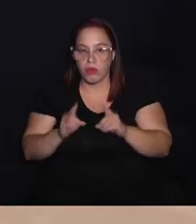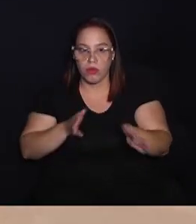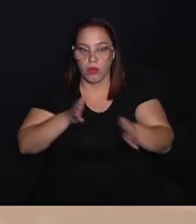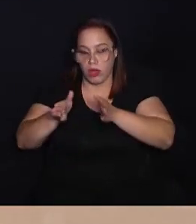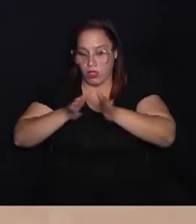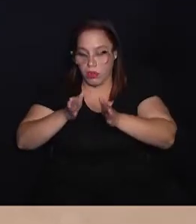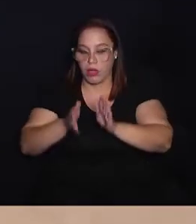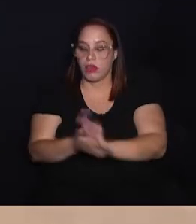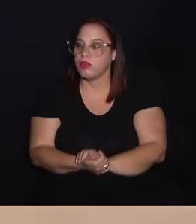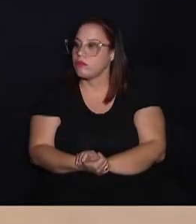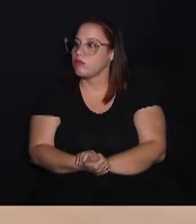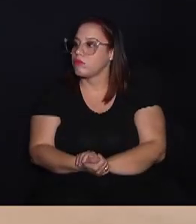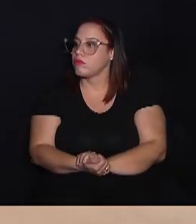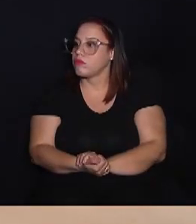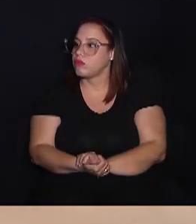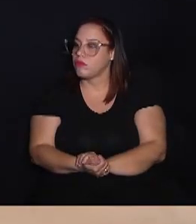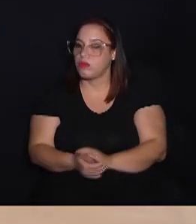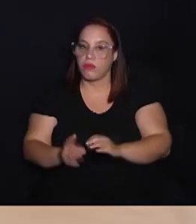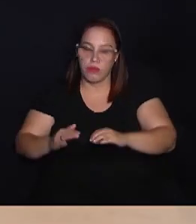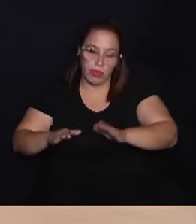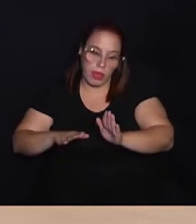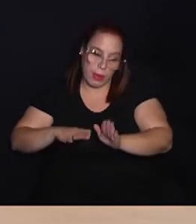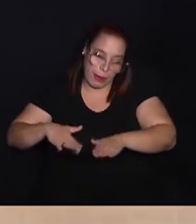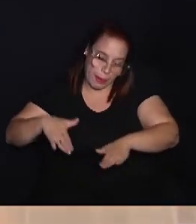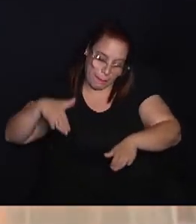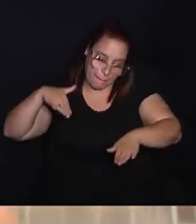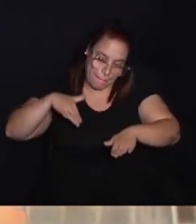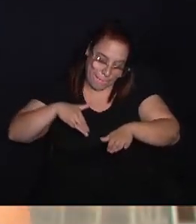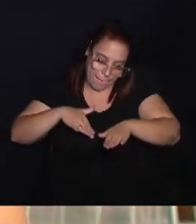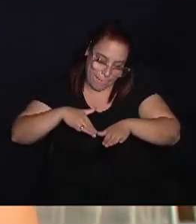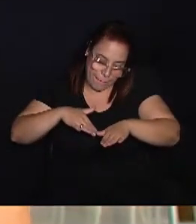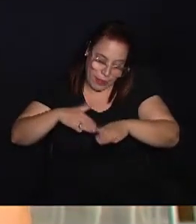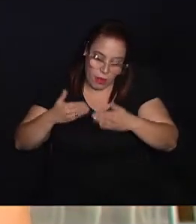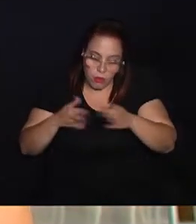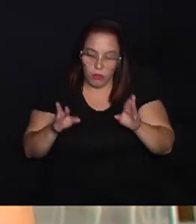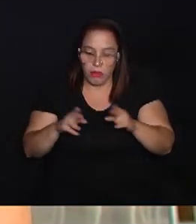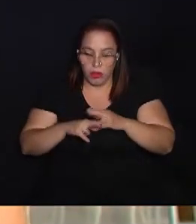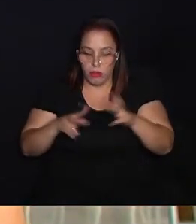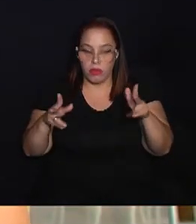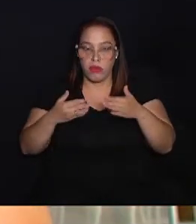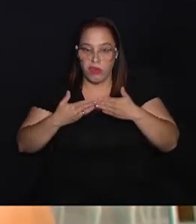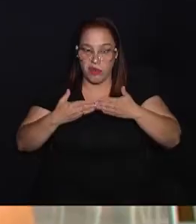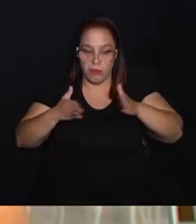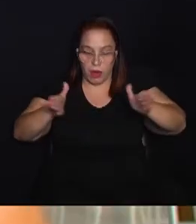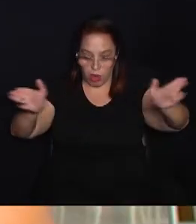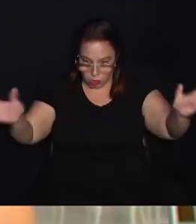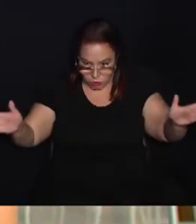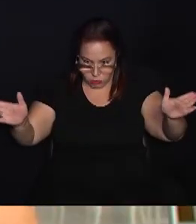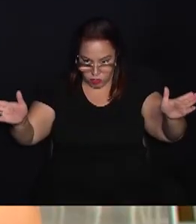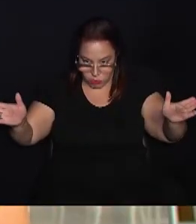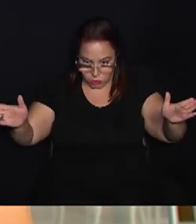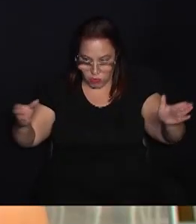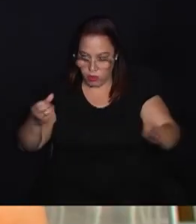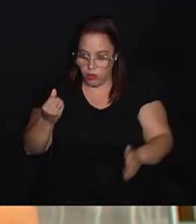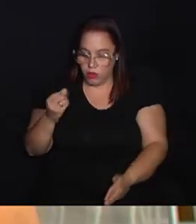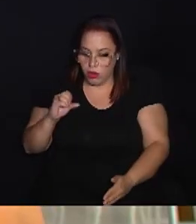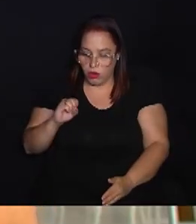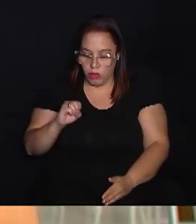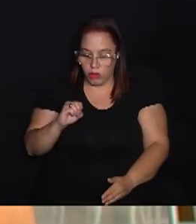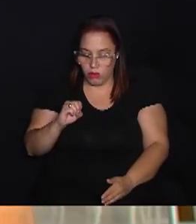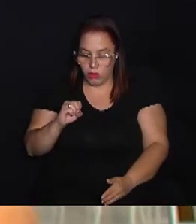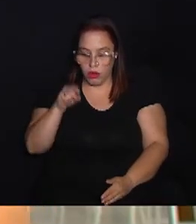retorno sonoro do número digitado e do candidato escolhido. A Universidade Presbiteriana Mackenzie, outro colégio eleitoral da Zona 33, conta